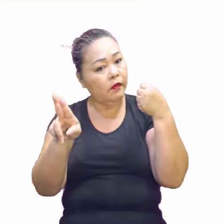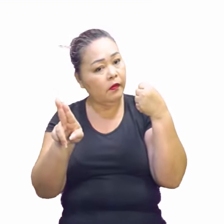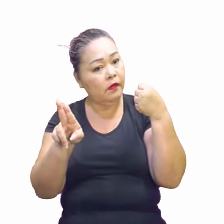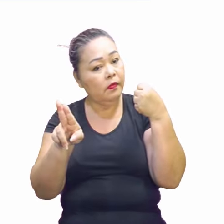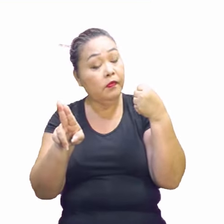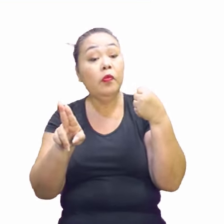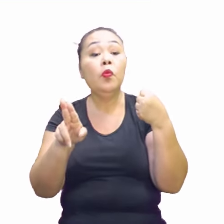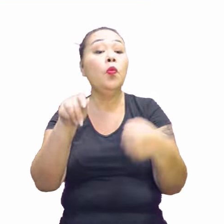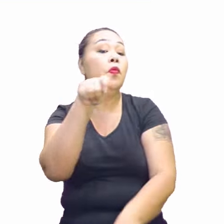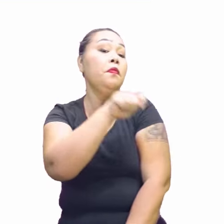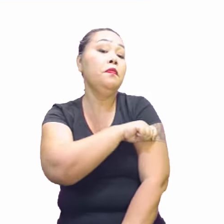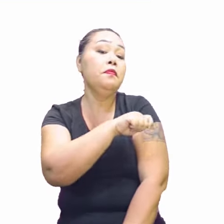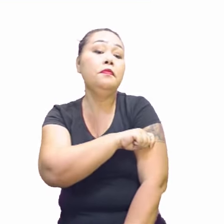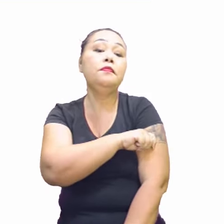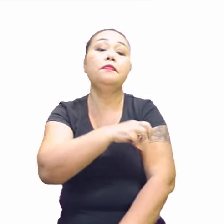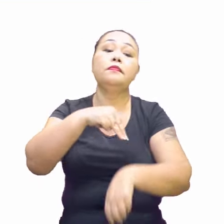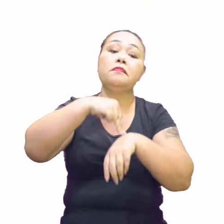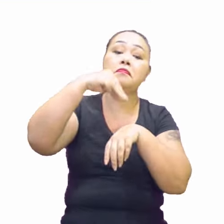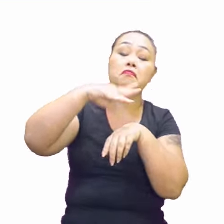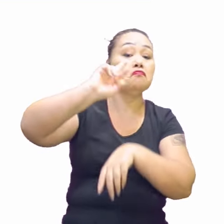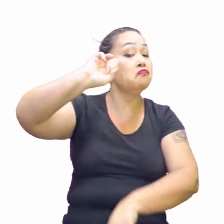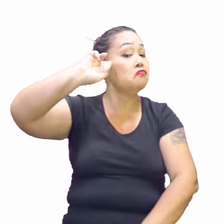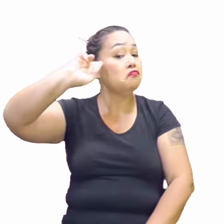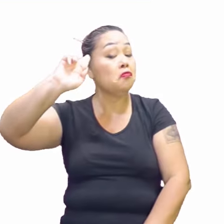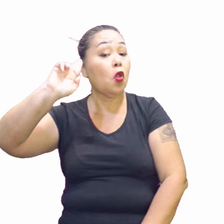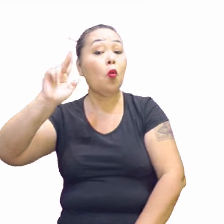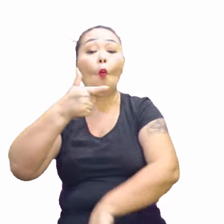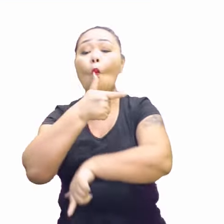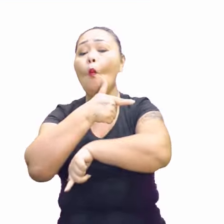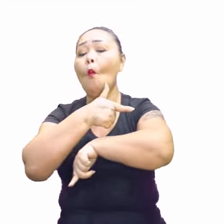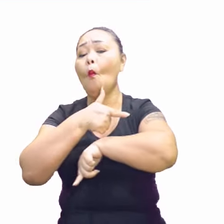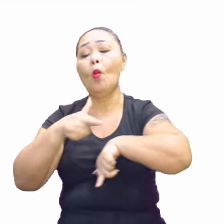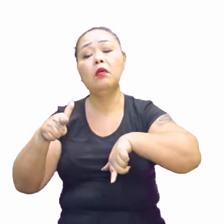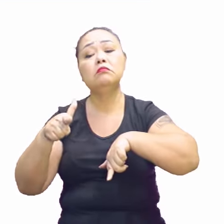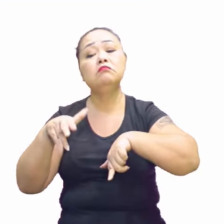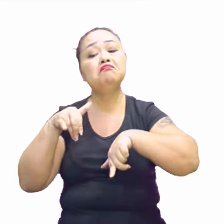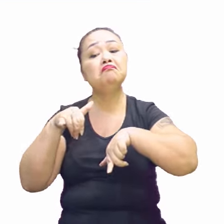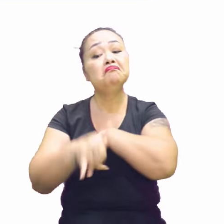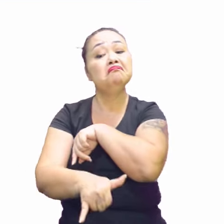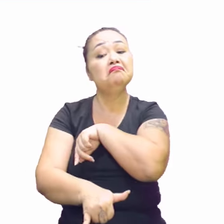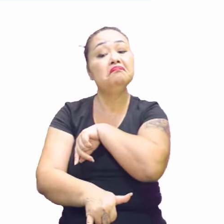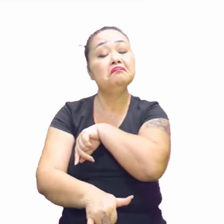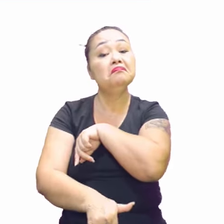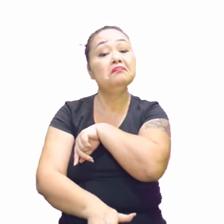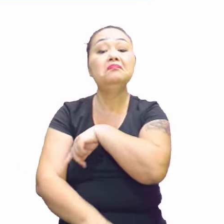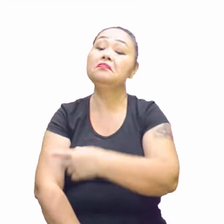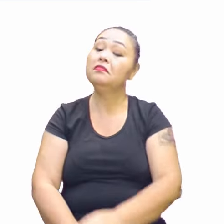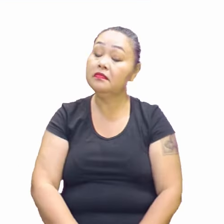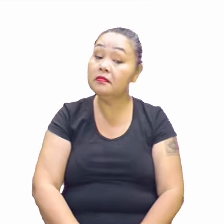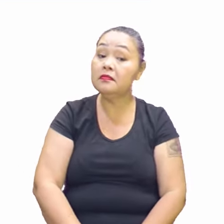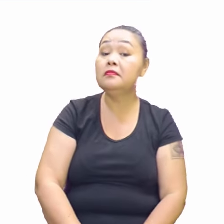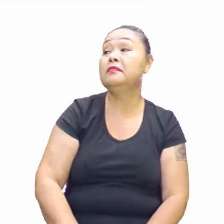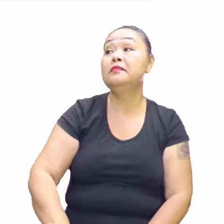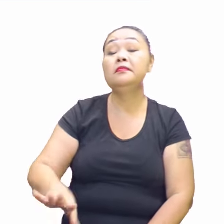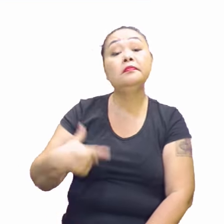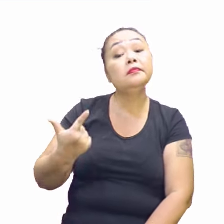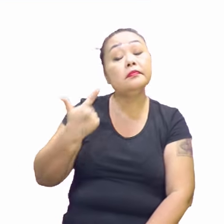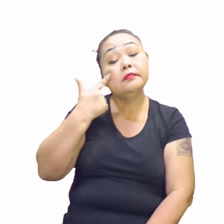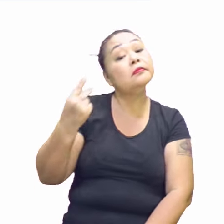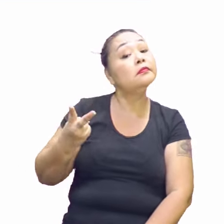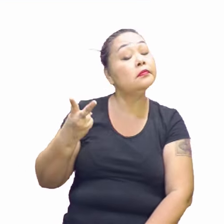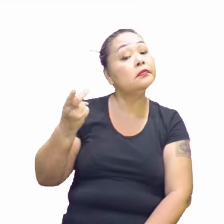pronome. Alunos, mestres, diretores, ninguém faltou. Então, você